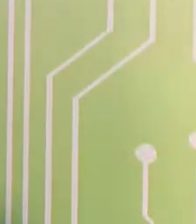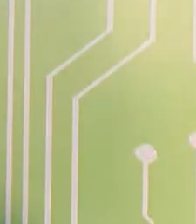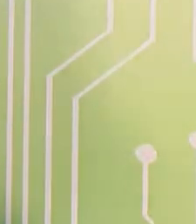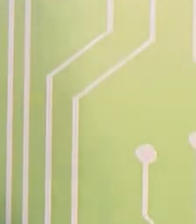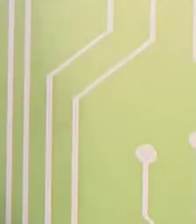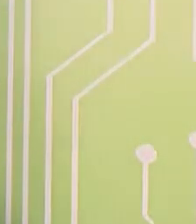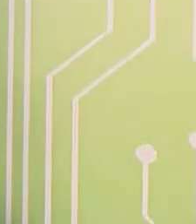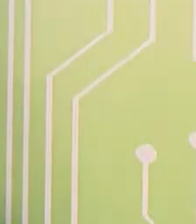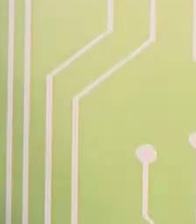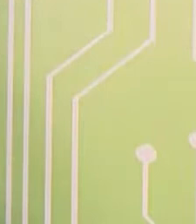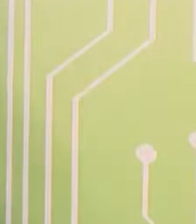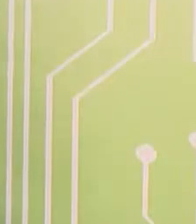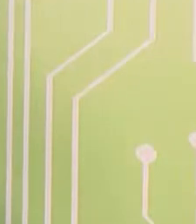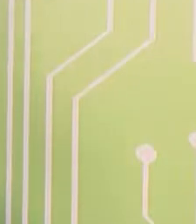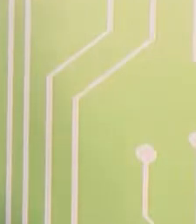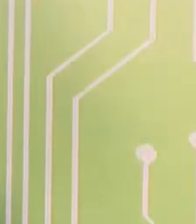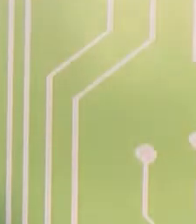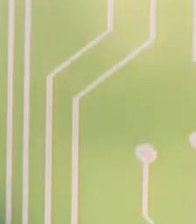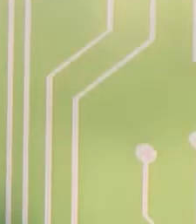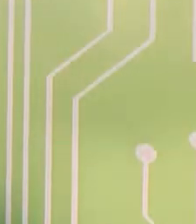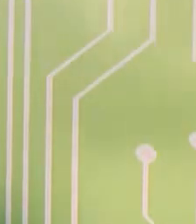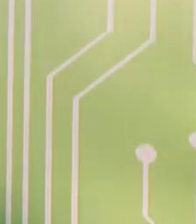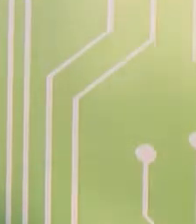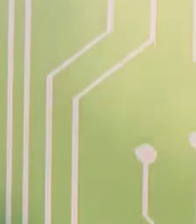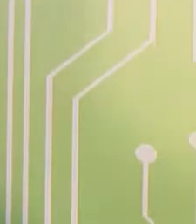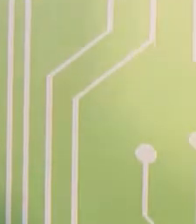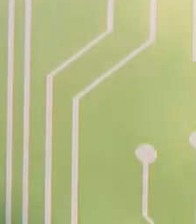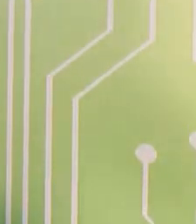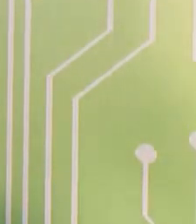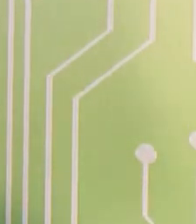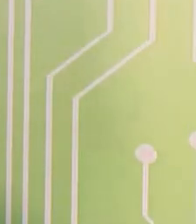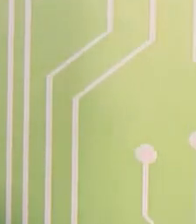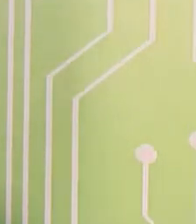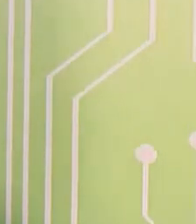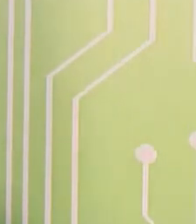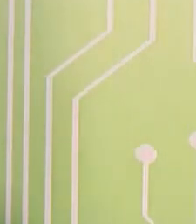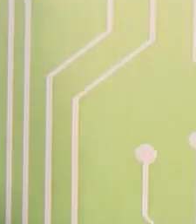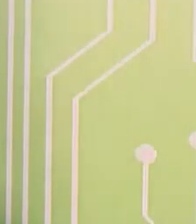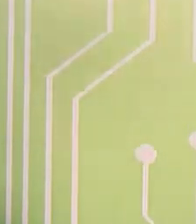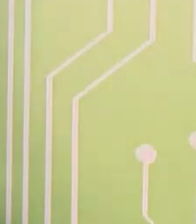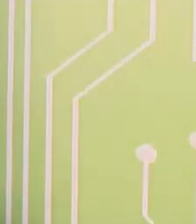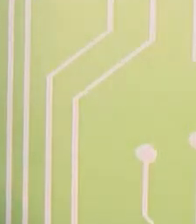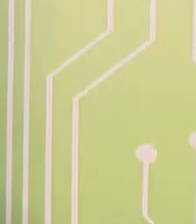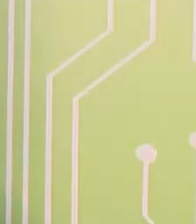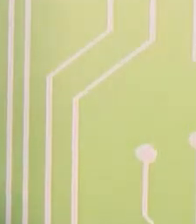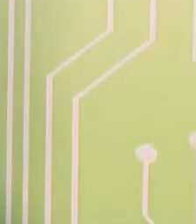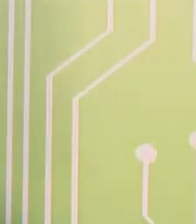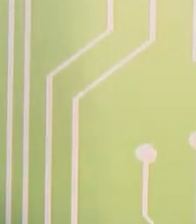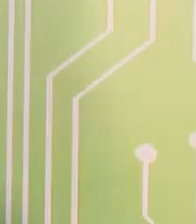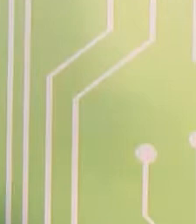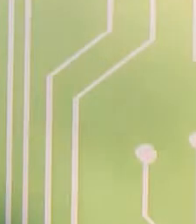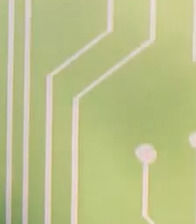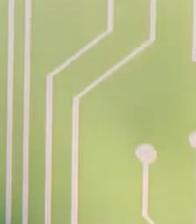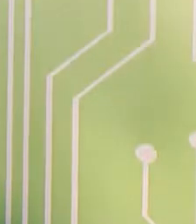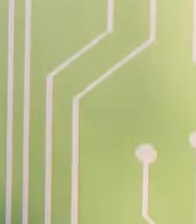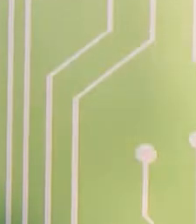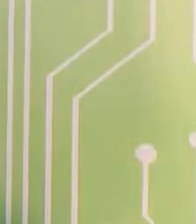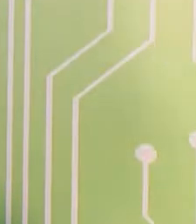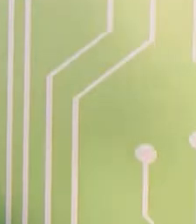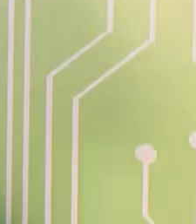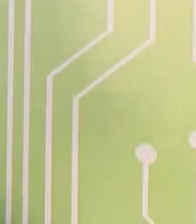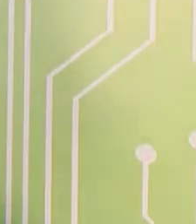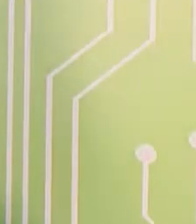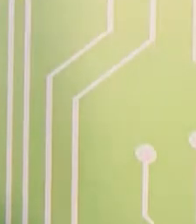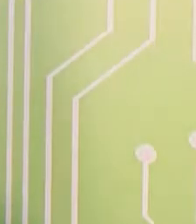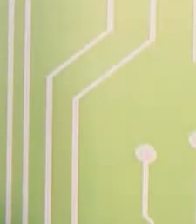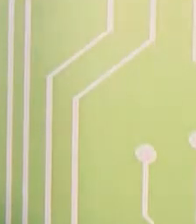nosso querido aluno, a estar, tudo que você aprender aqui na disciplina, você aplique no seu dia a dia. Vamos conhecer o que